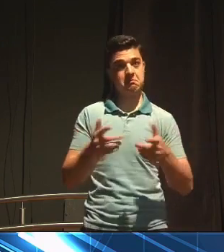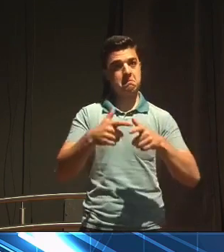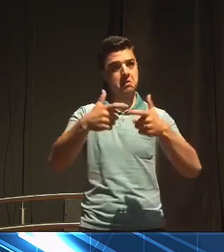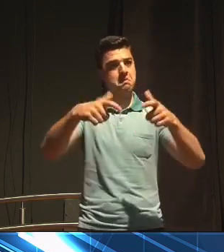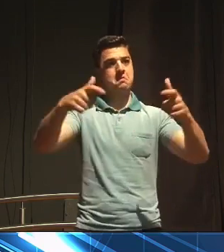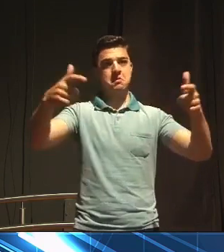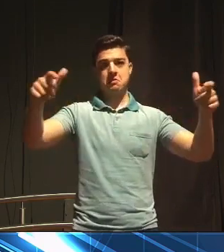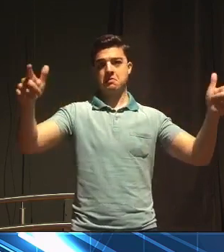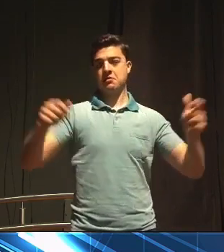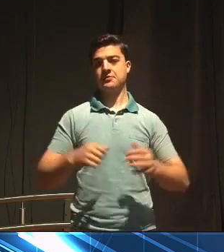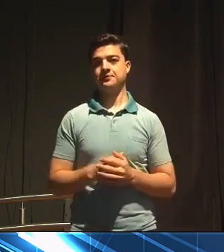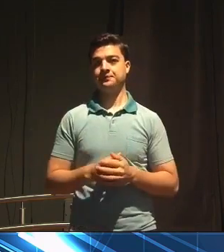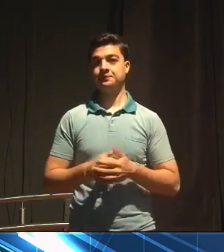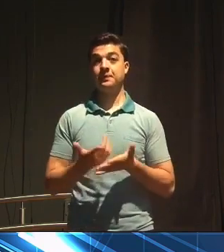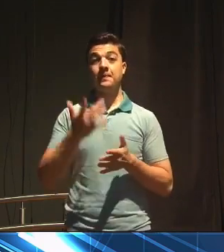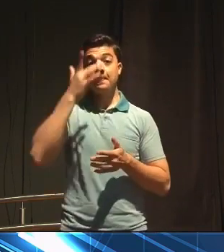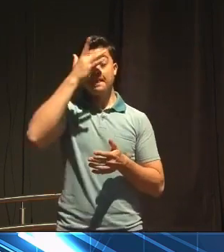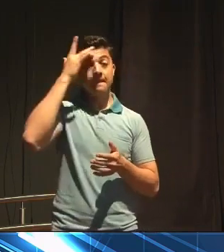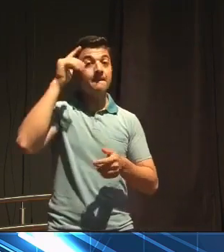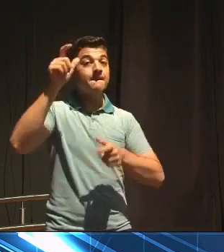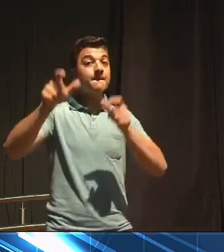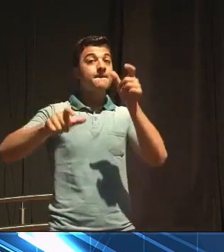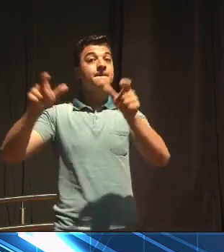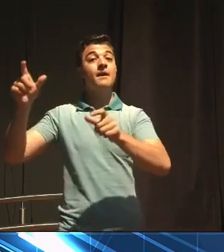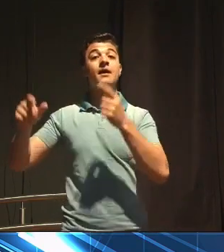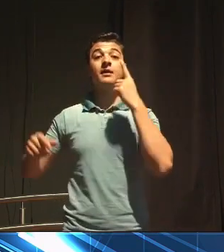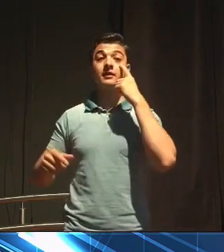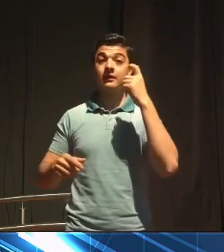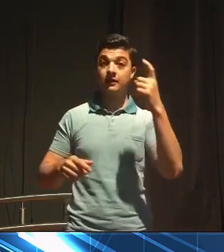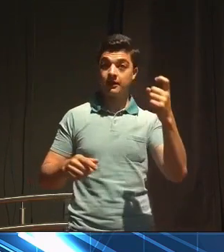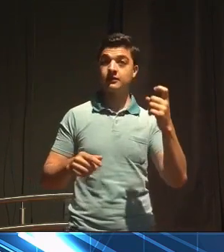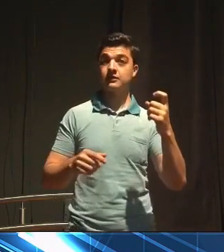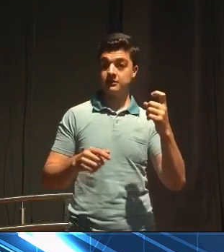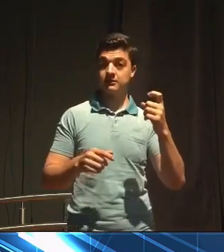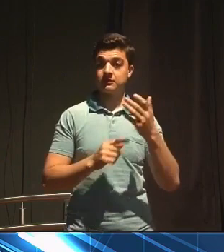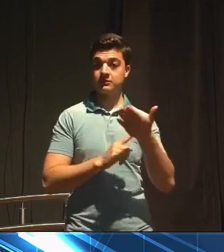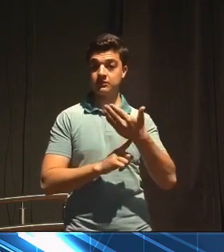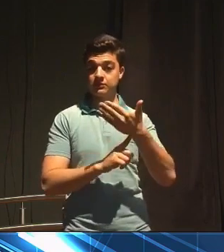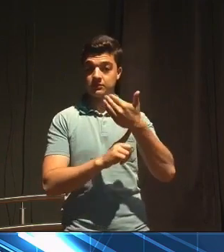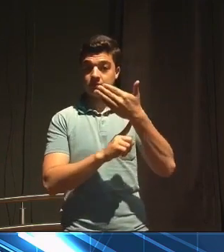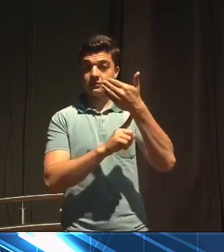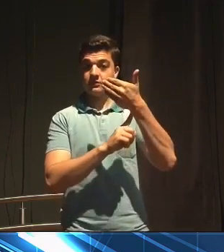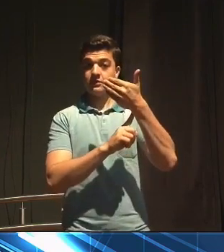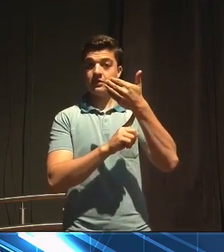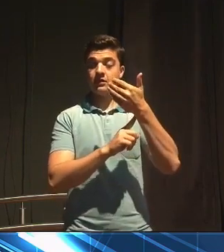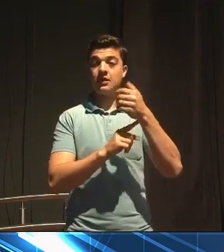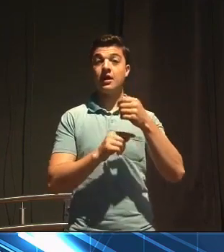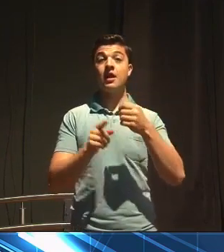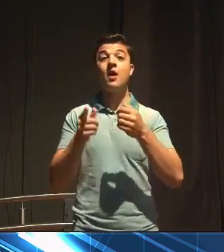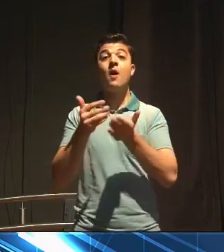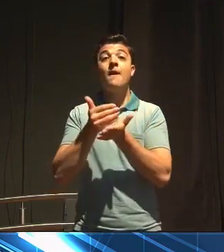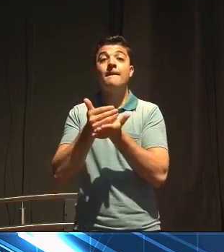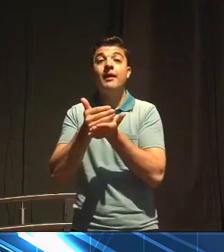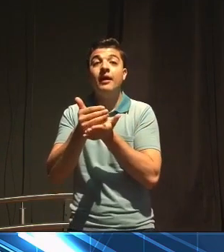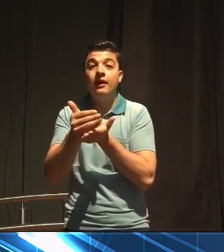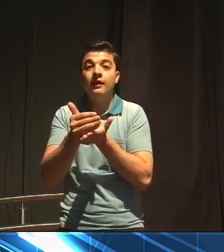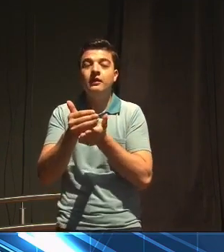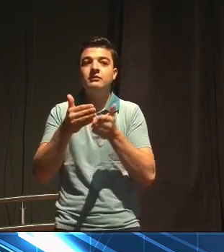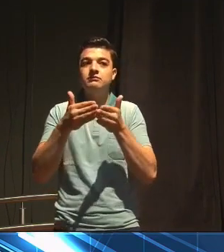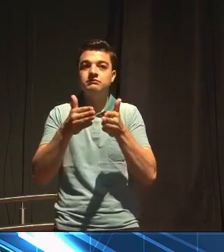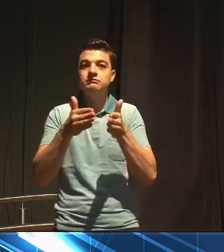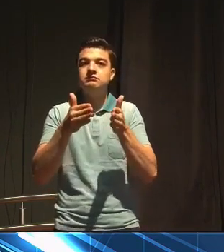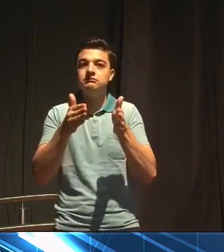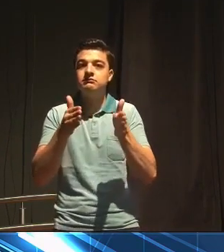pessoas que estão interessadas em tecnologia finalmente começam a criar um caminho das pedras, entender